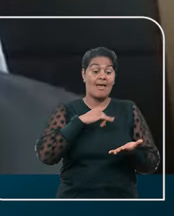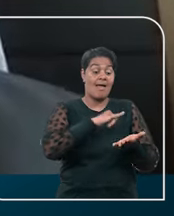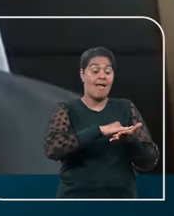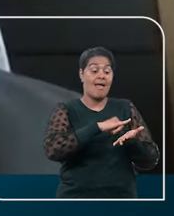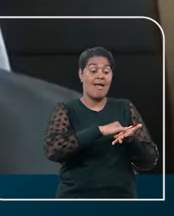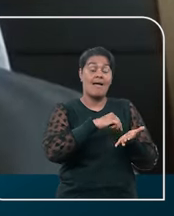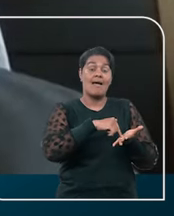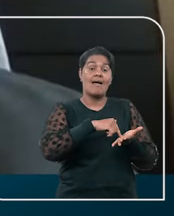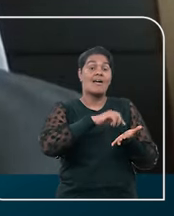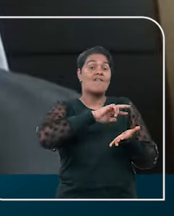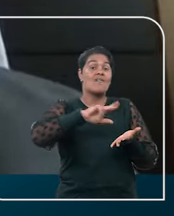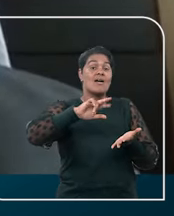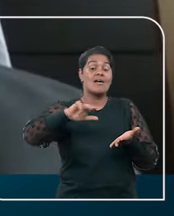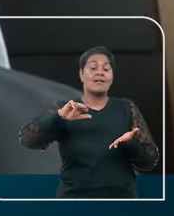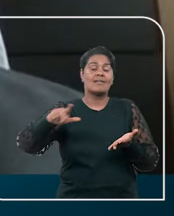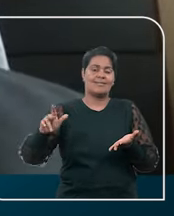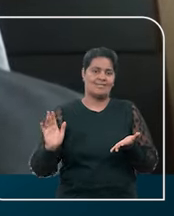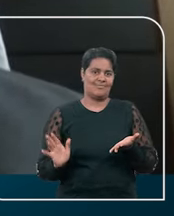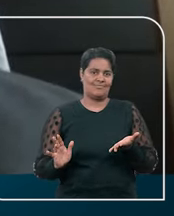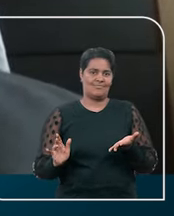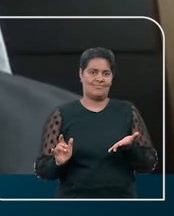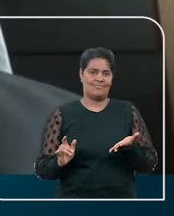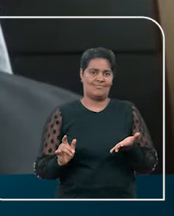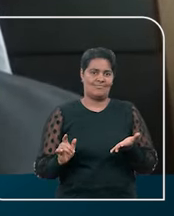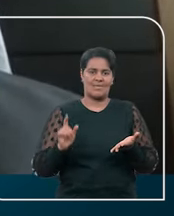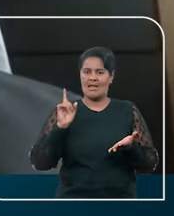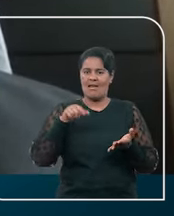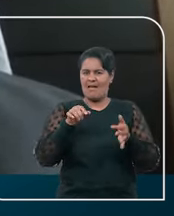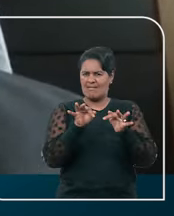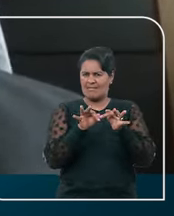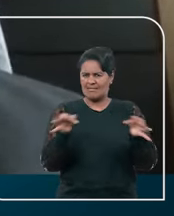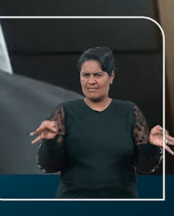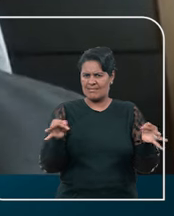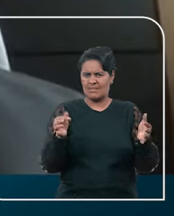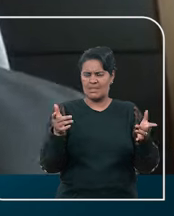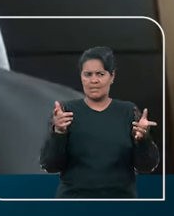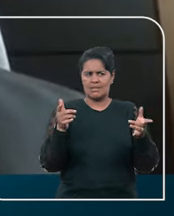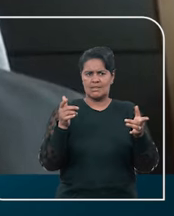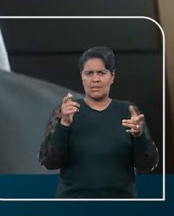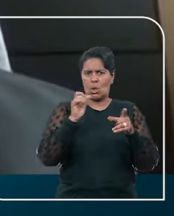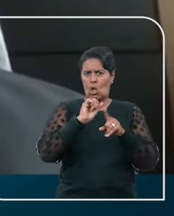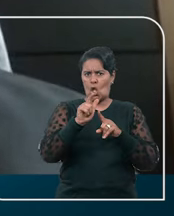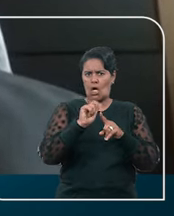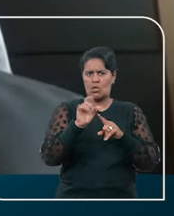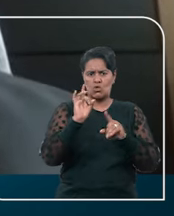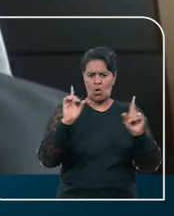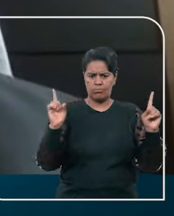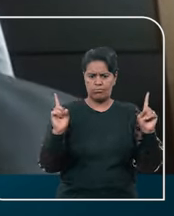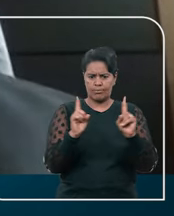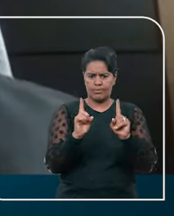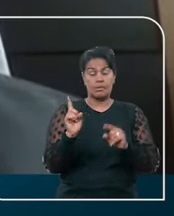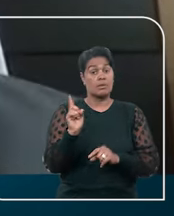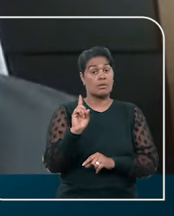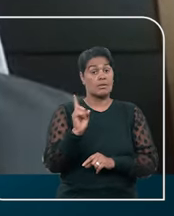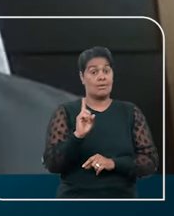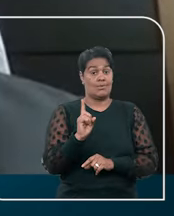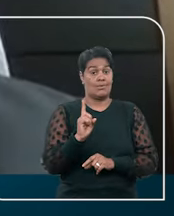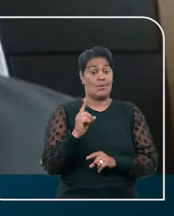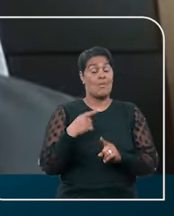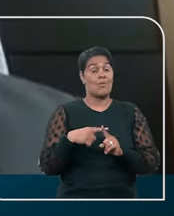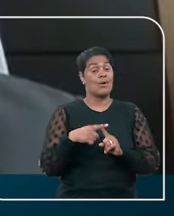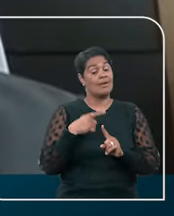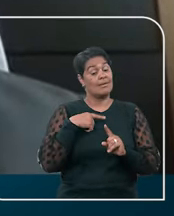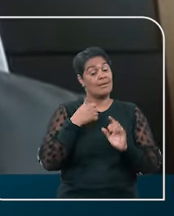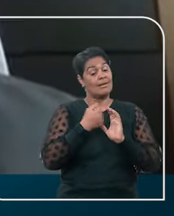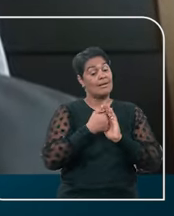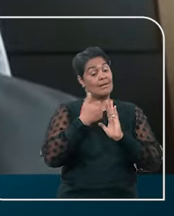trata de uma mera locação por eh por temporada isso porque a locação por temporada ela tem uma característica uma